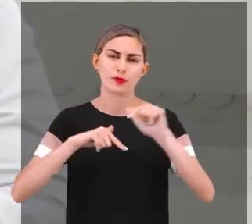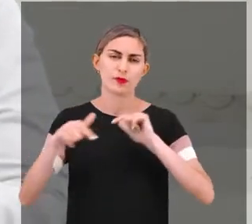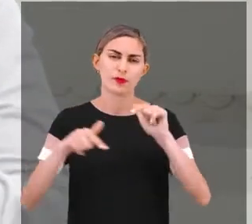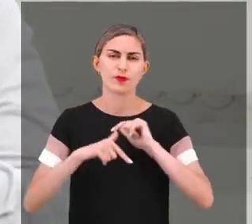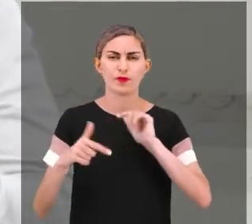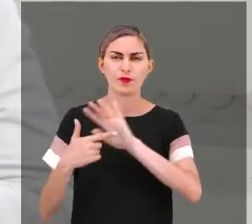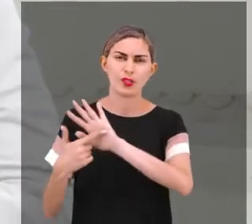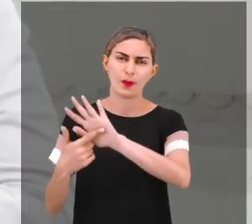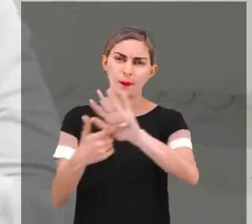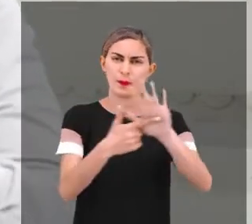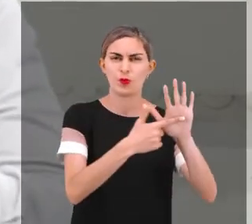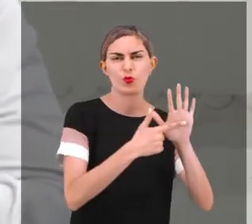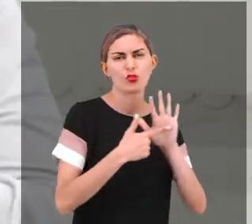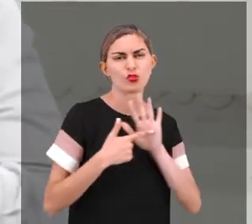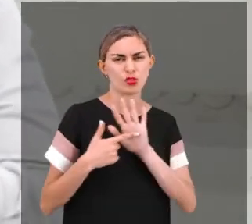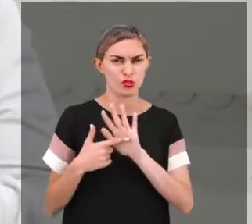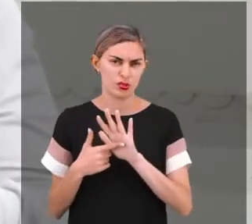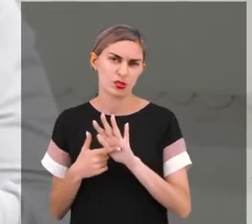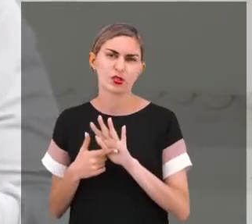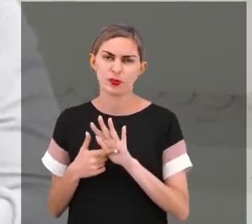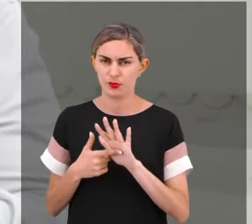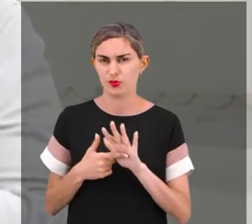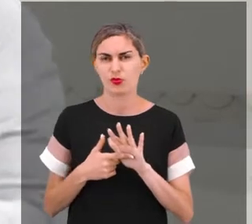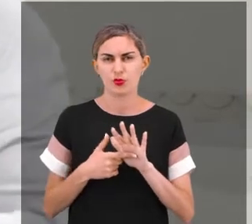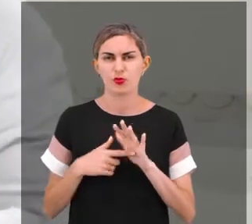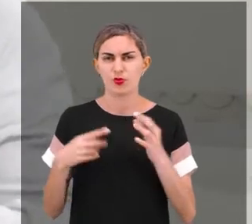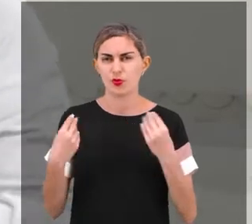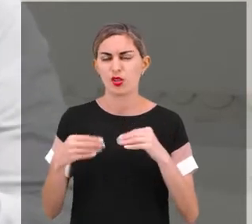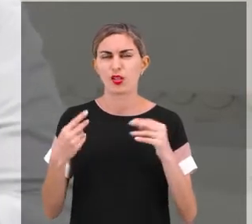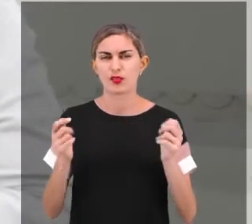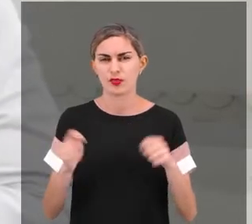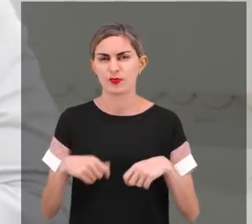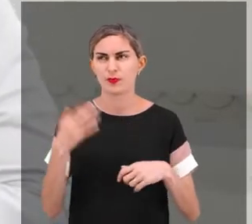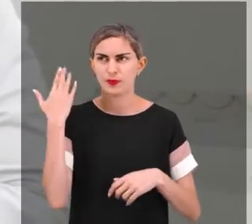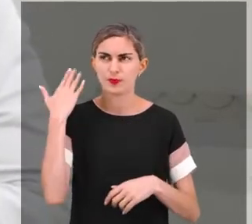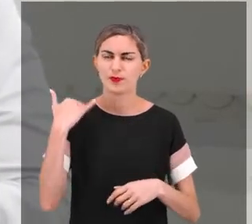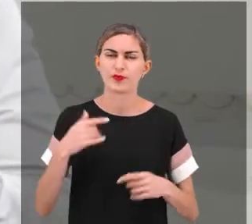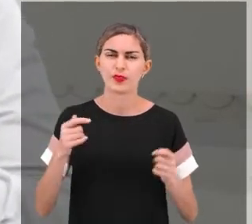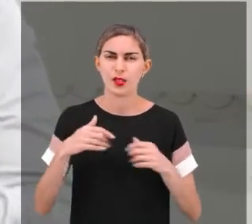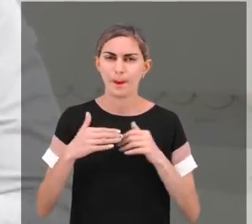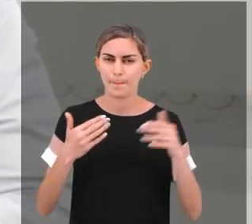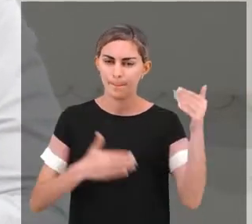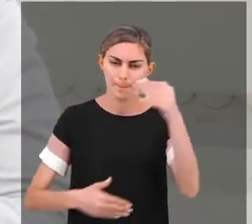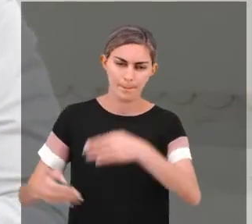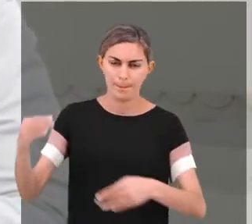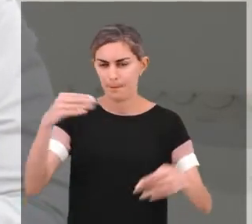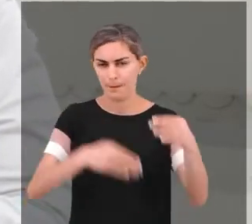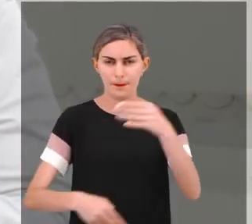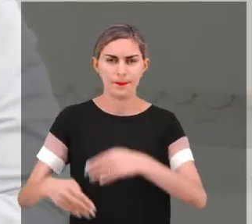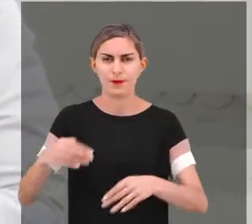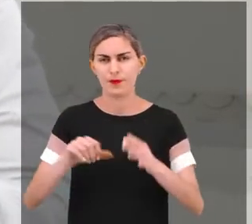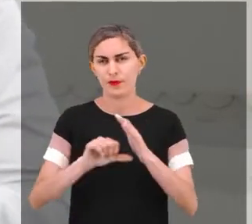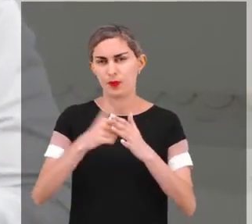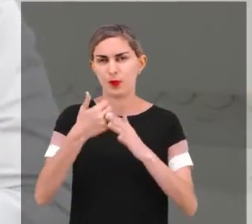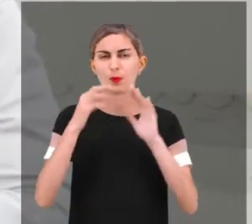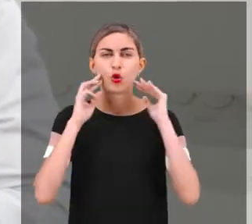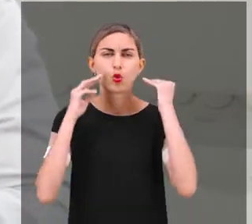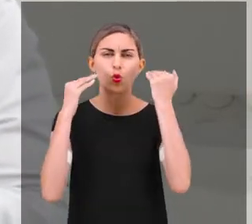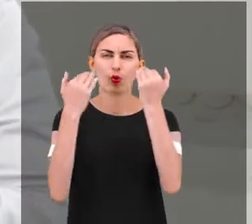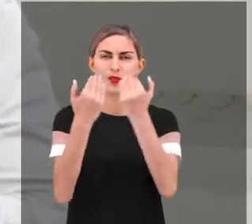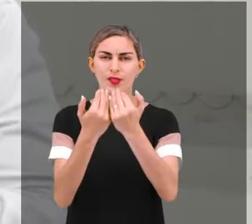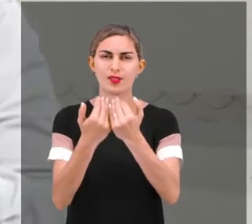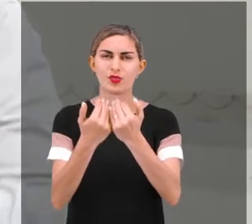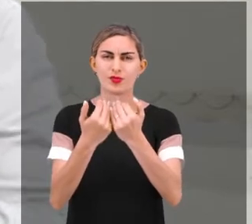trabalho, apresentamos, e isso nos propiciou também na época, a participarmos do primeiro